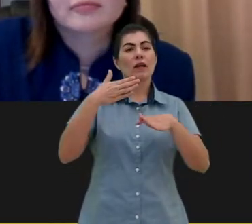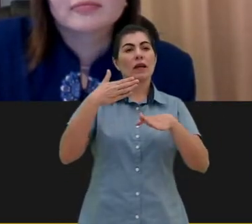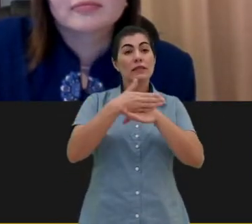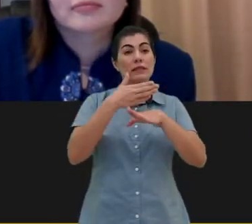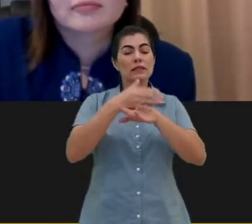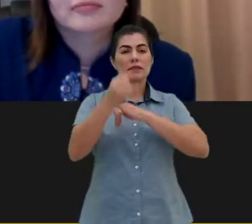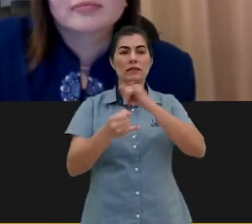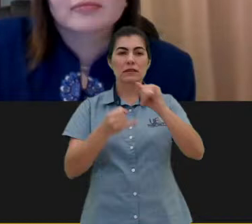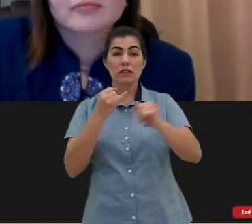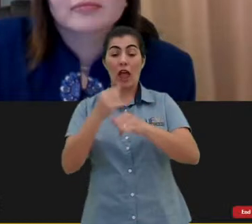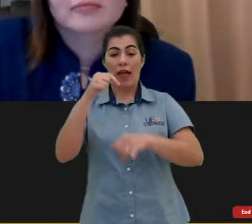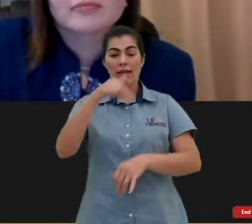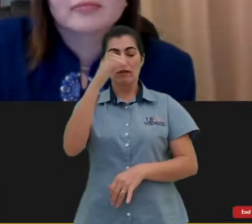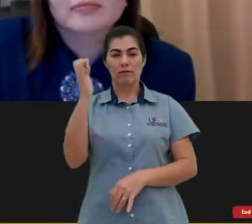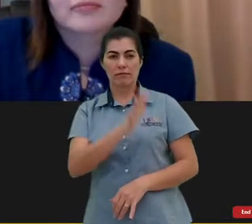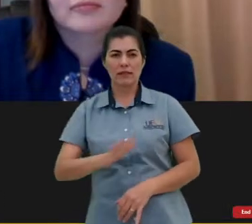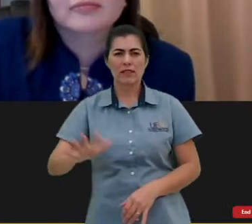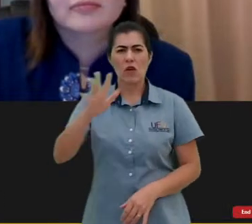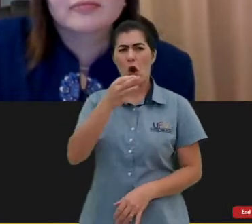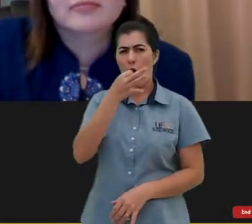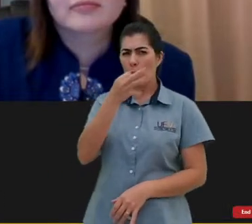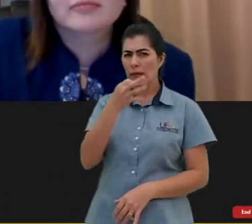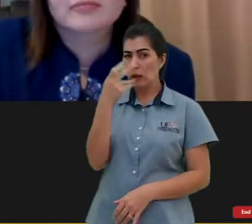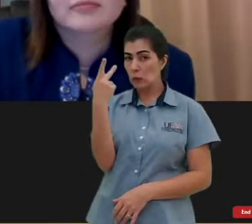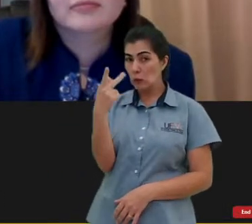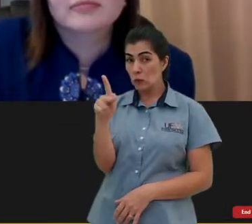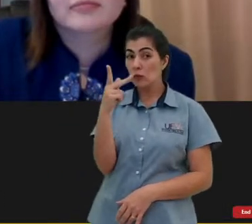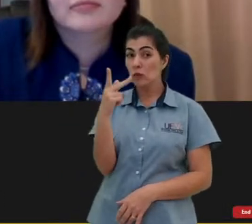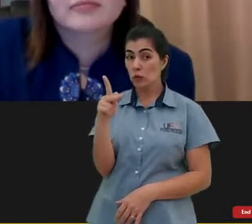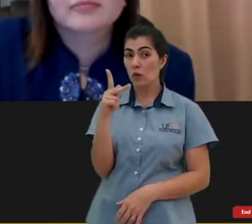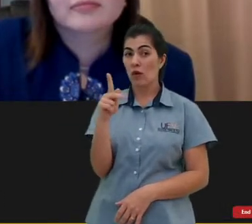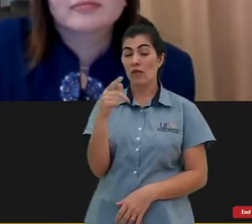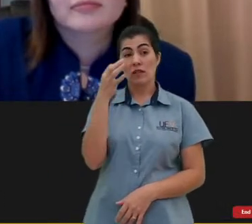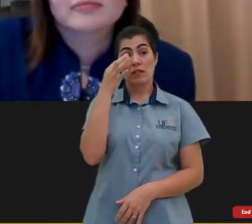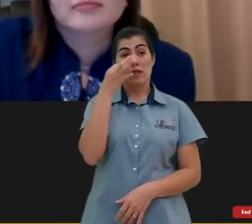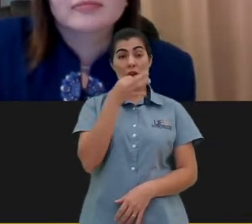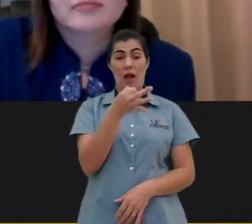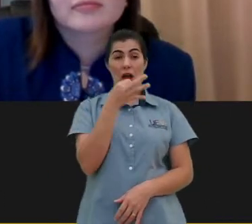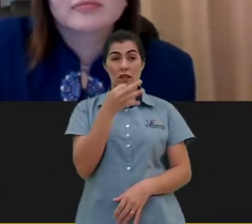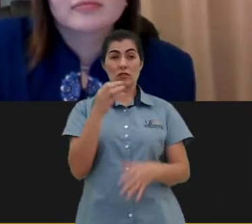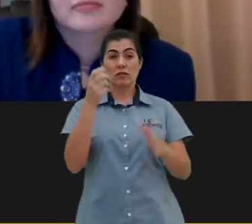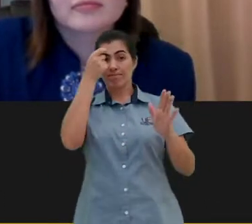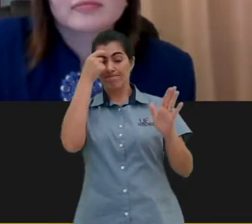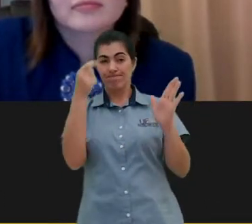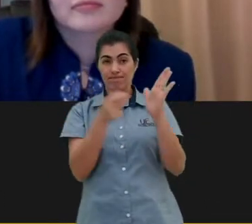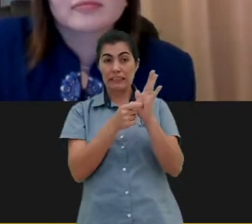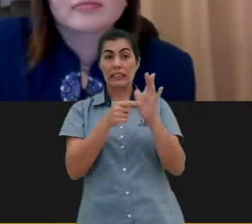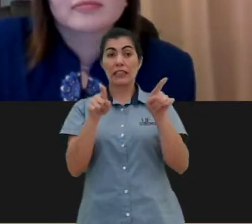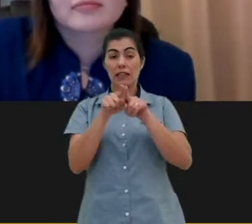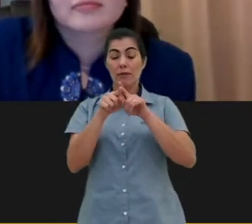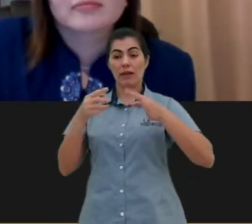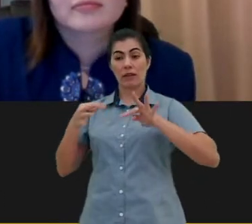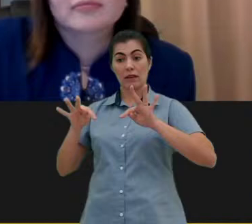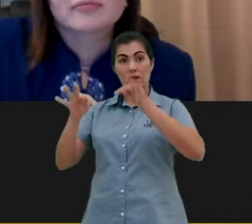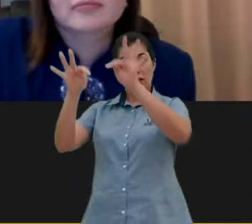tecnologias, principalmente no Brasil. Você acha que os avanços da inteligência artificial e dessas tecnologias,